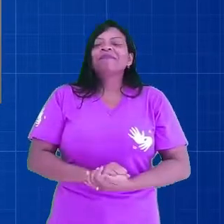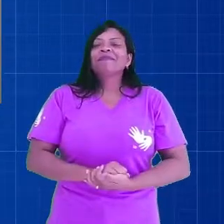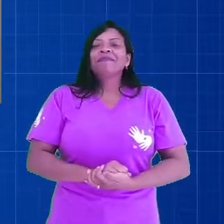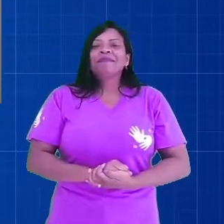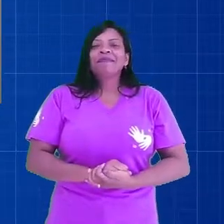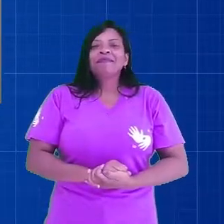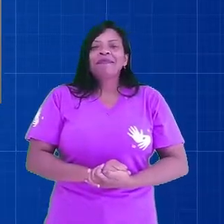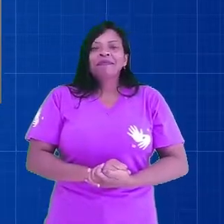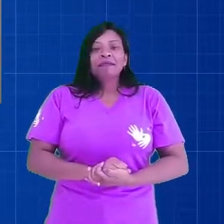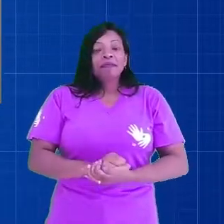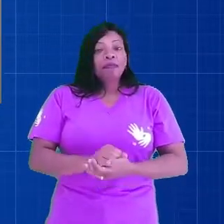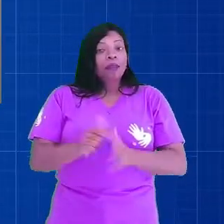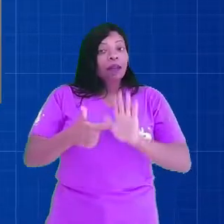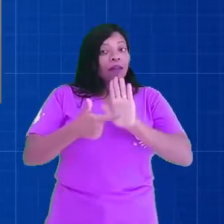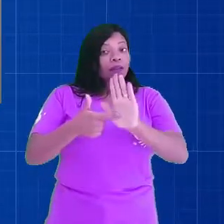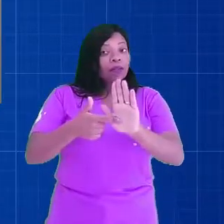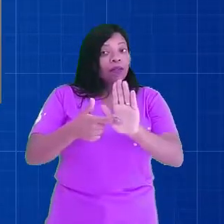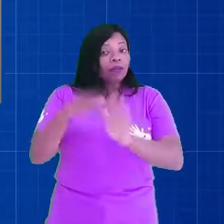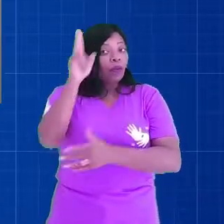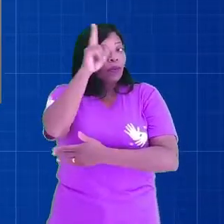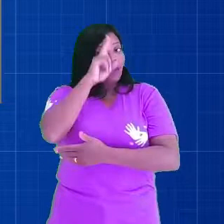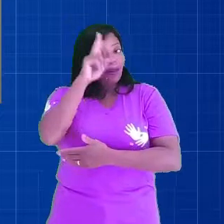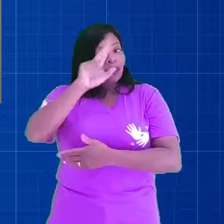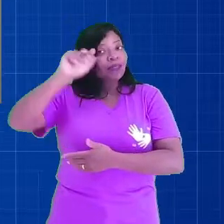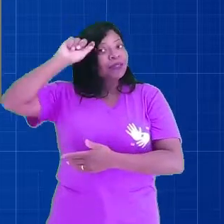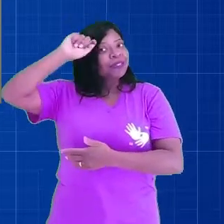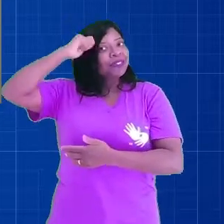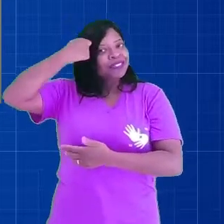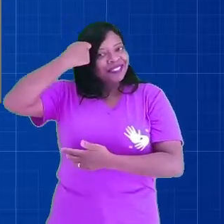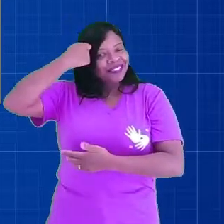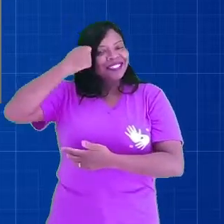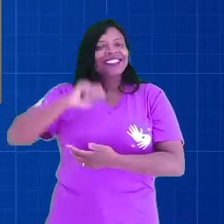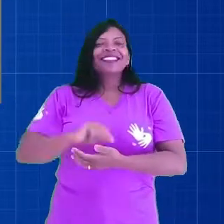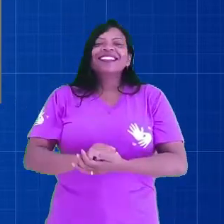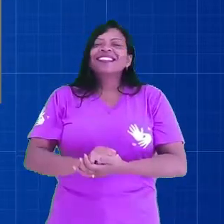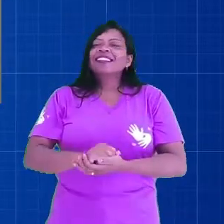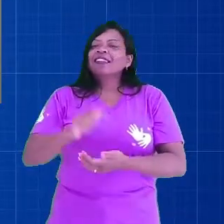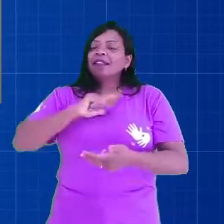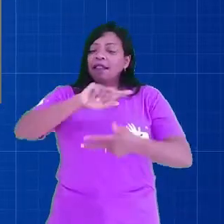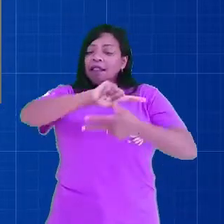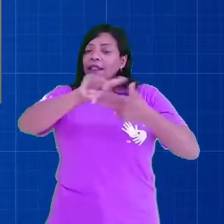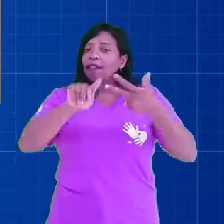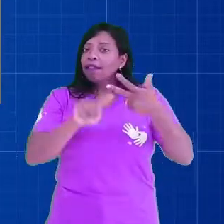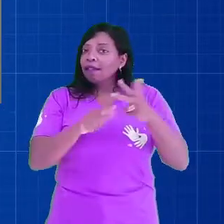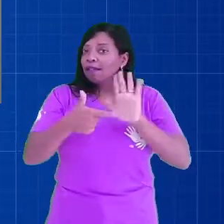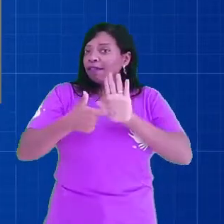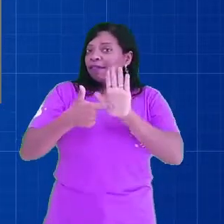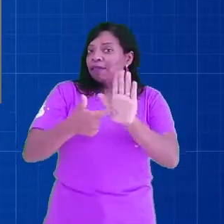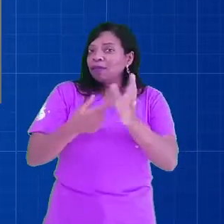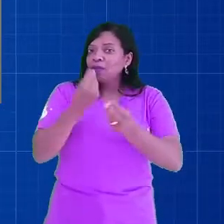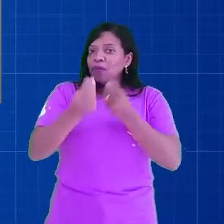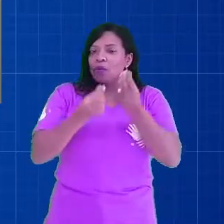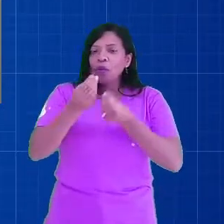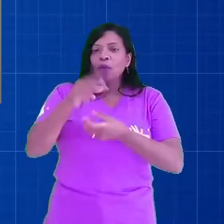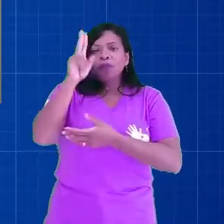Numa lenda africana, tá? Então, são personagens de uma lenda